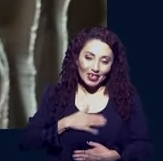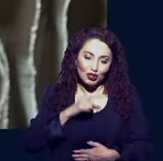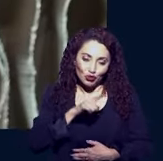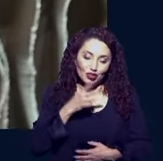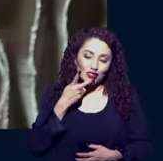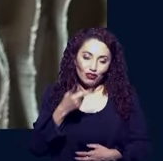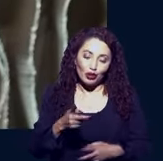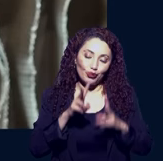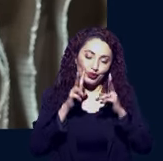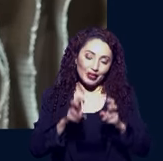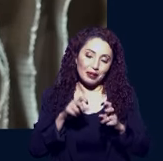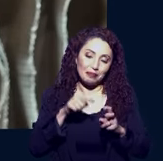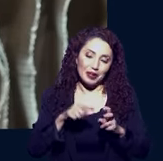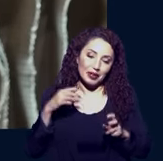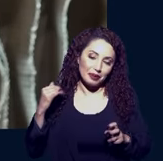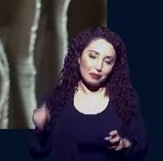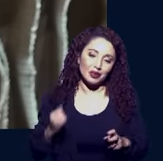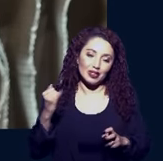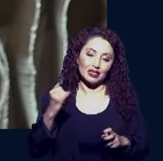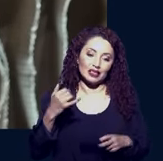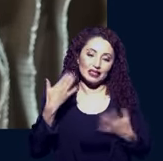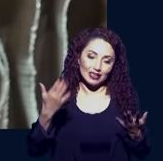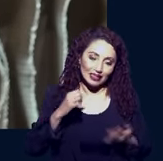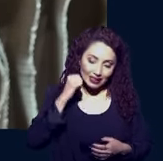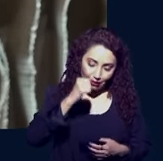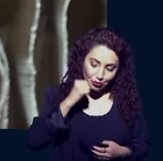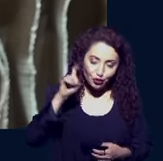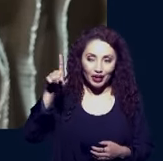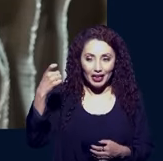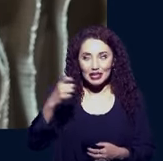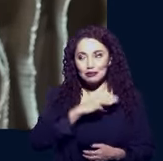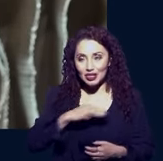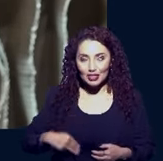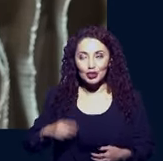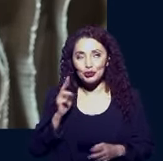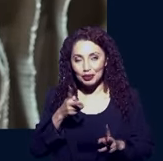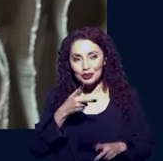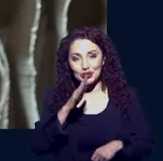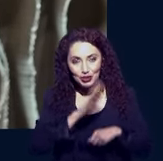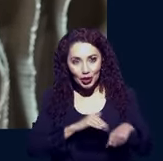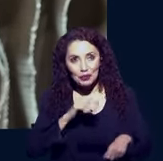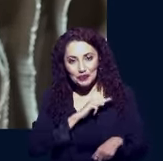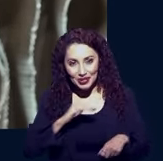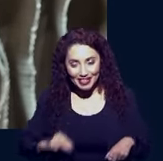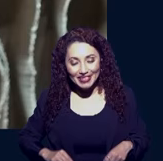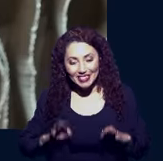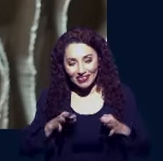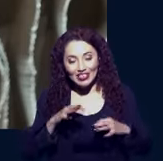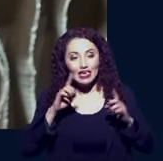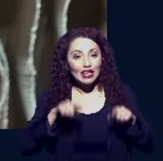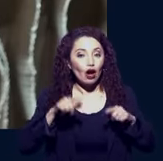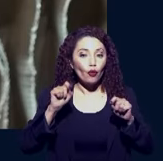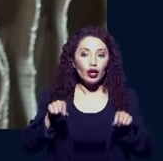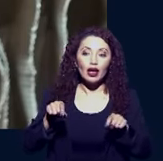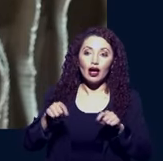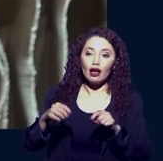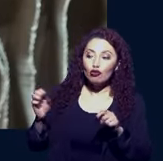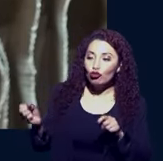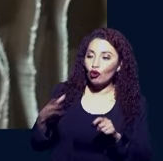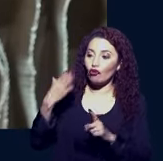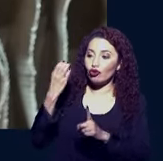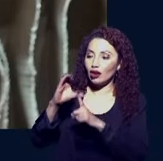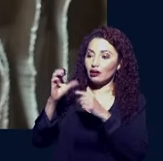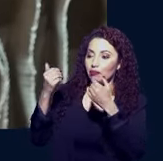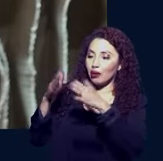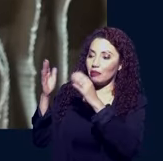super caro né é a Senadora ex-ministra também insisto em chamá-la de ministra né que é abertura de novos mercados né que que eu